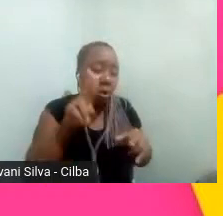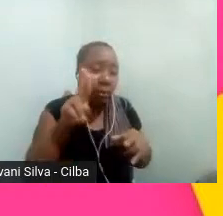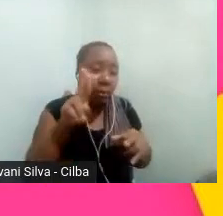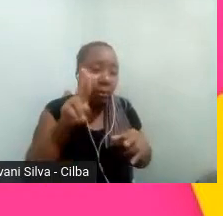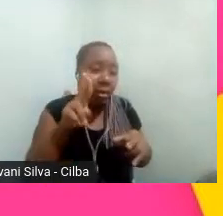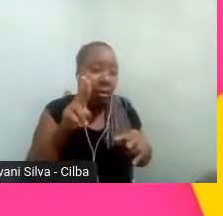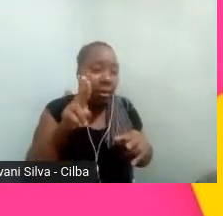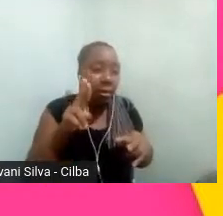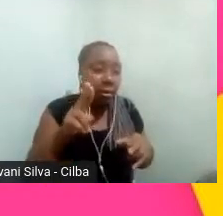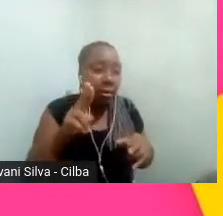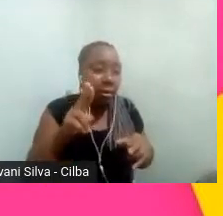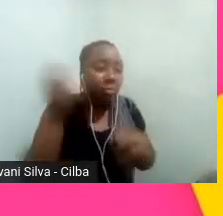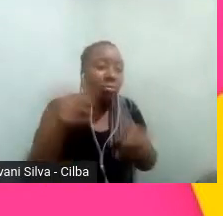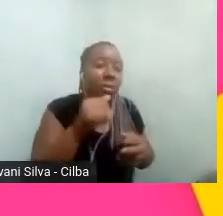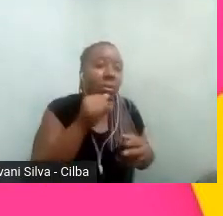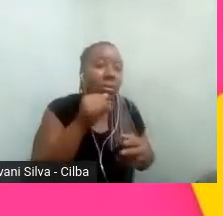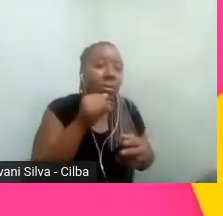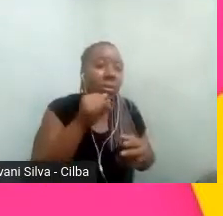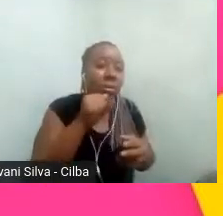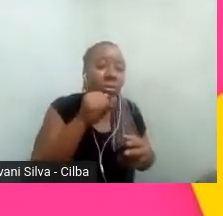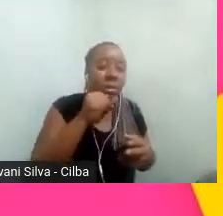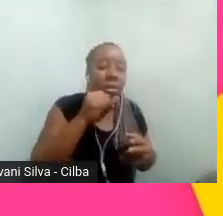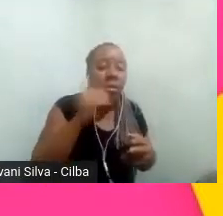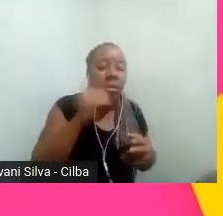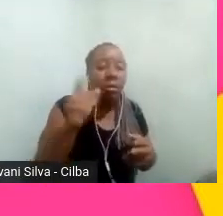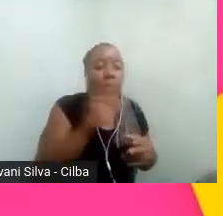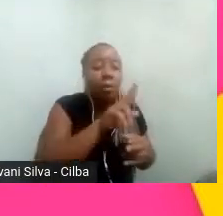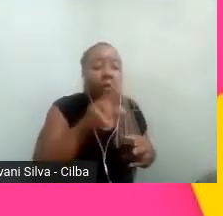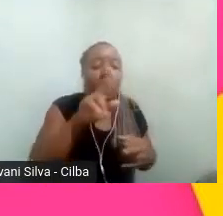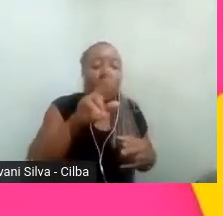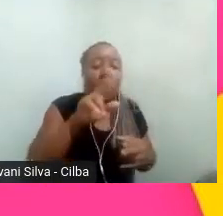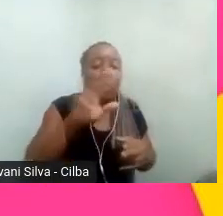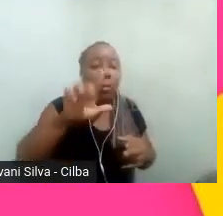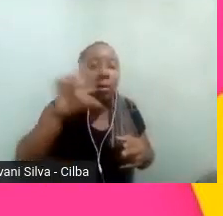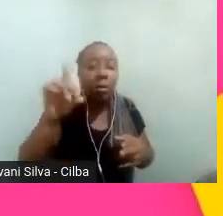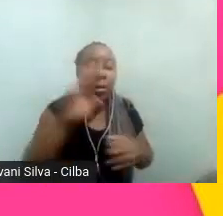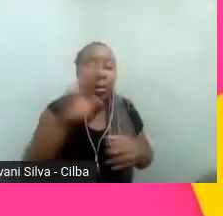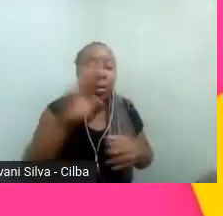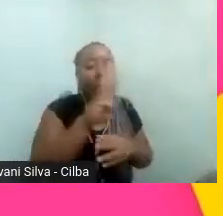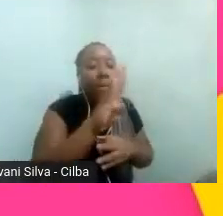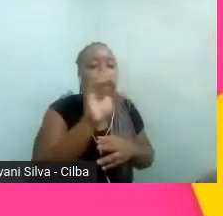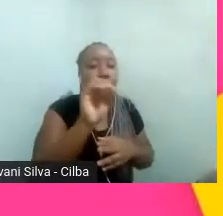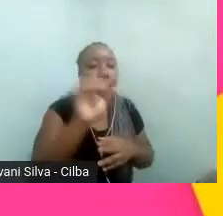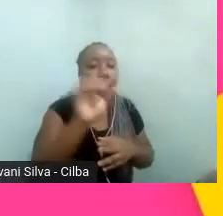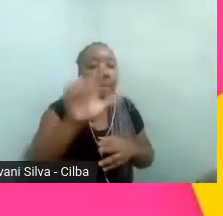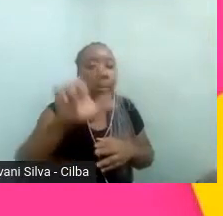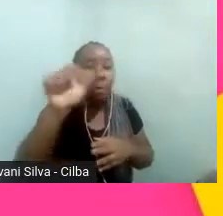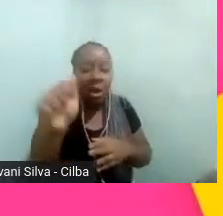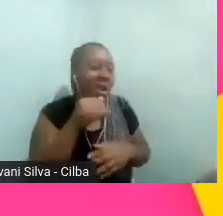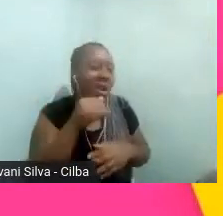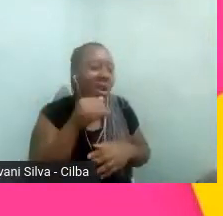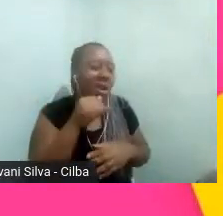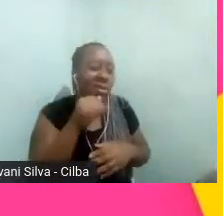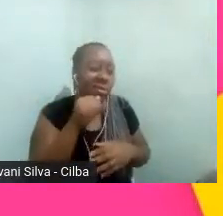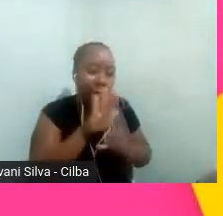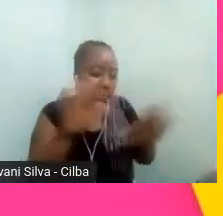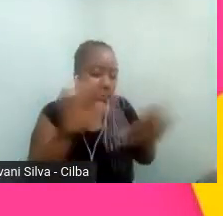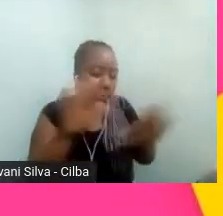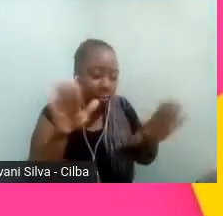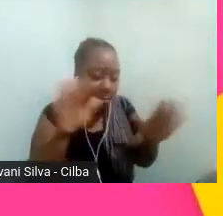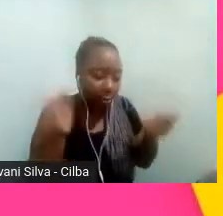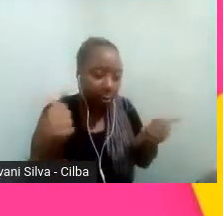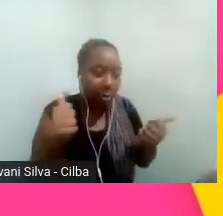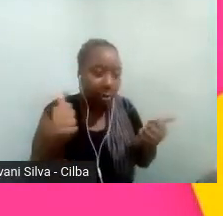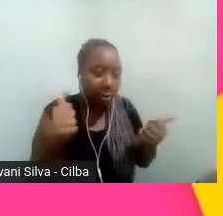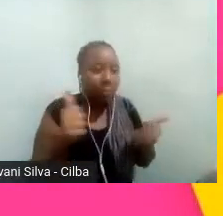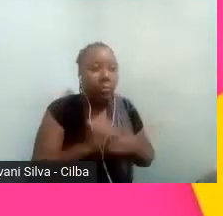Um exemplo, tá? Então, o nome desse LED é bola. Só para que a gente não confunda se eu colocar mais de